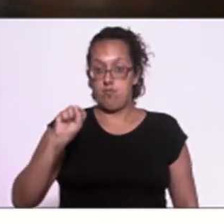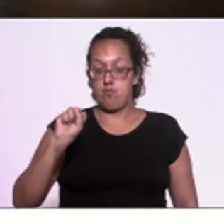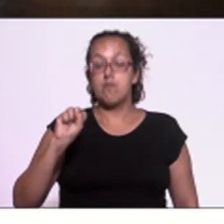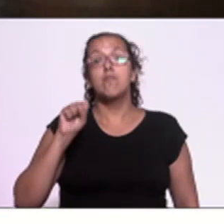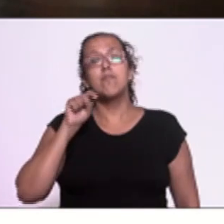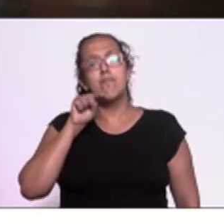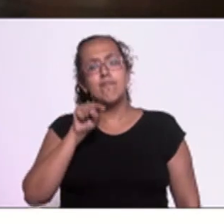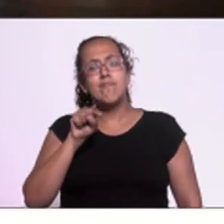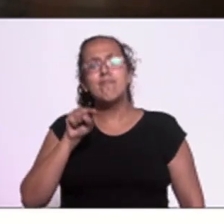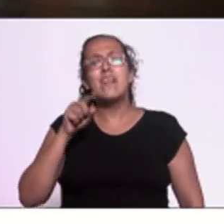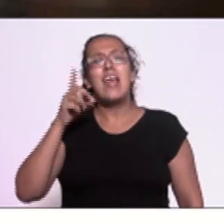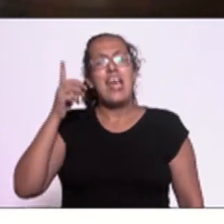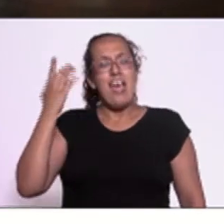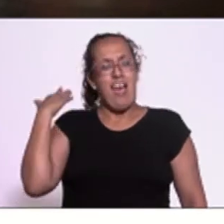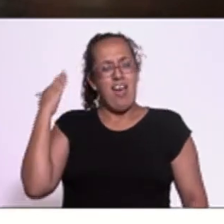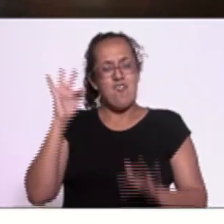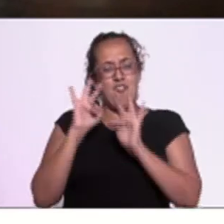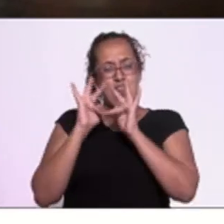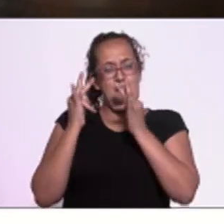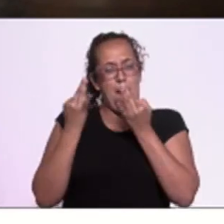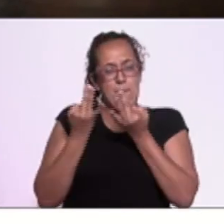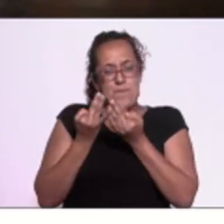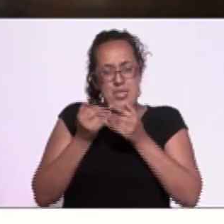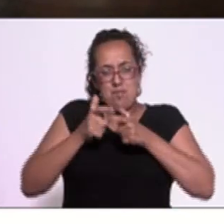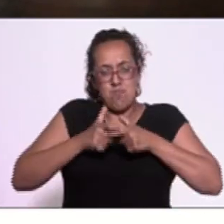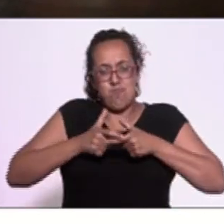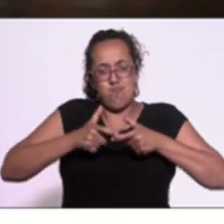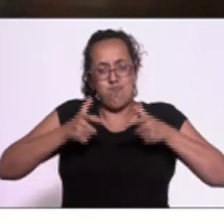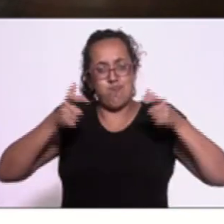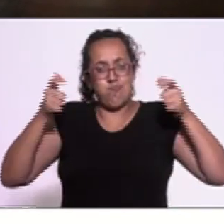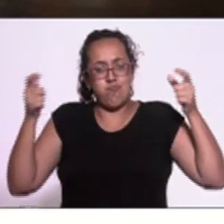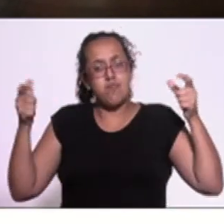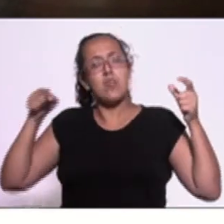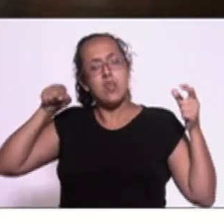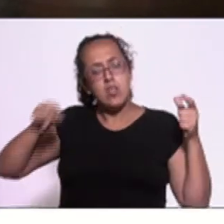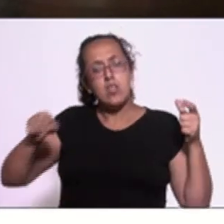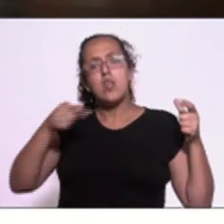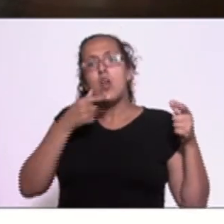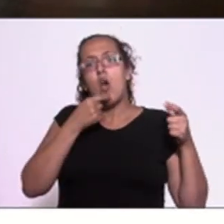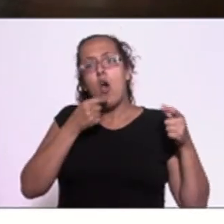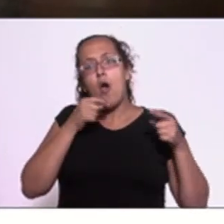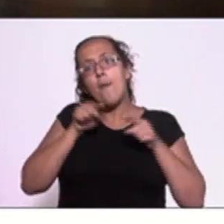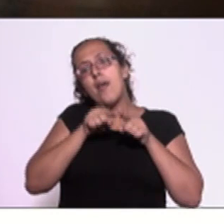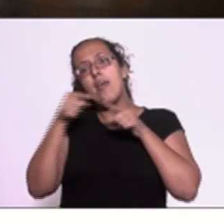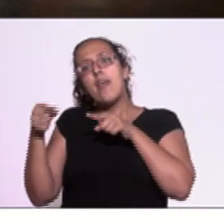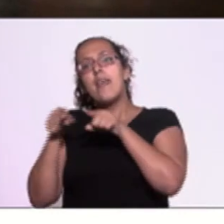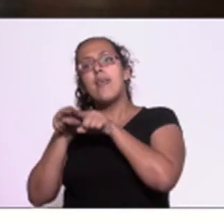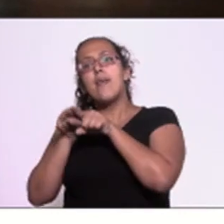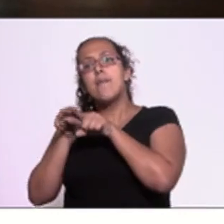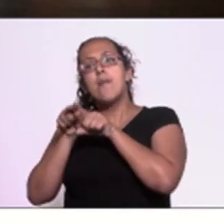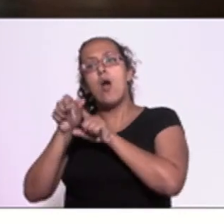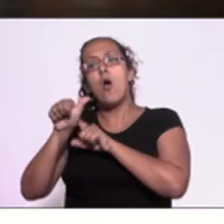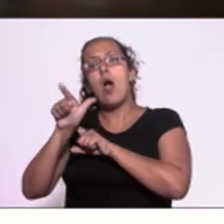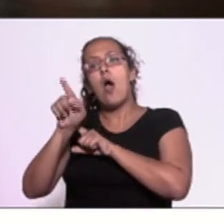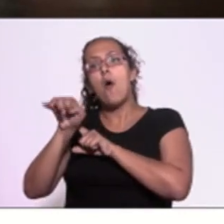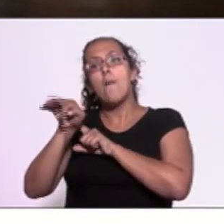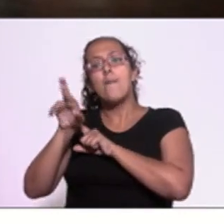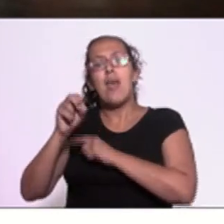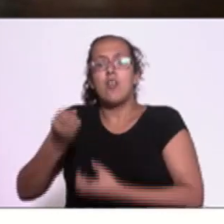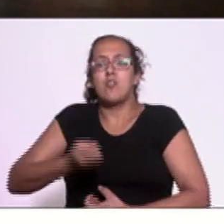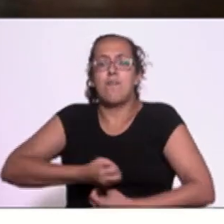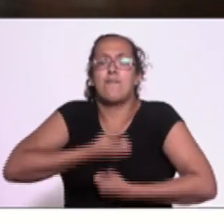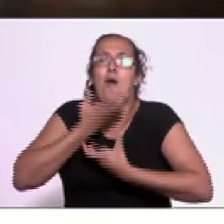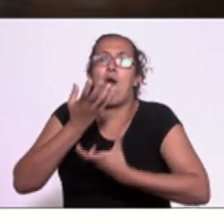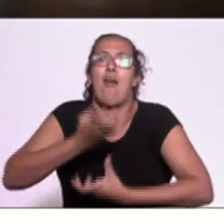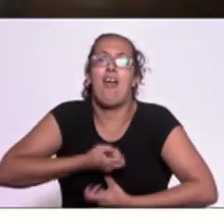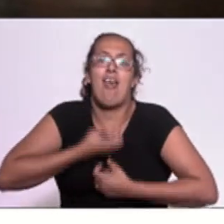Oriundo de uma família numerosa, Mariano de Oliveira, ele também era irmão de Alberto de Oliveira, o príncipe dos poetas, e